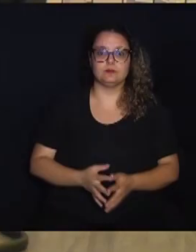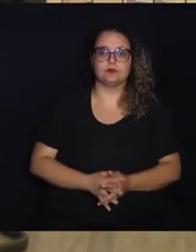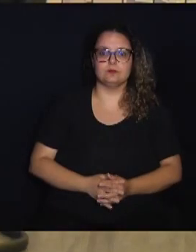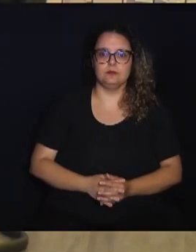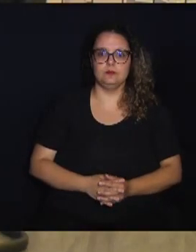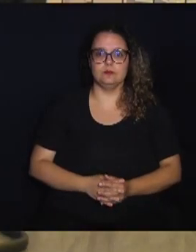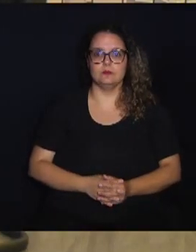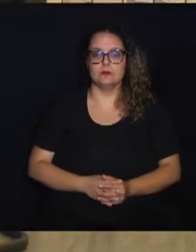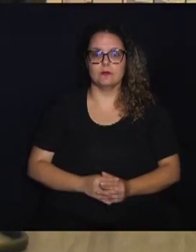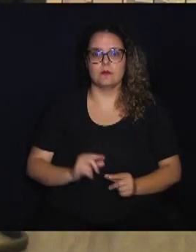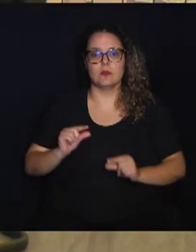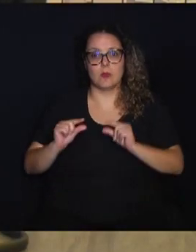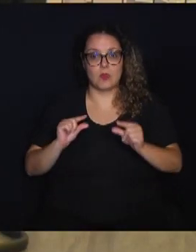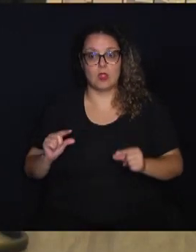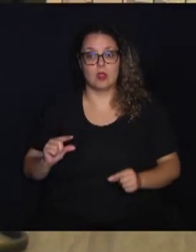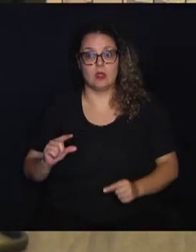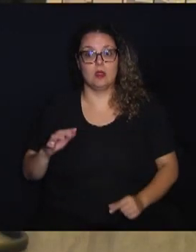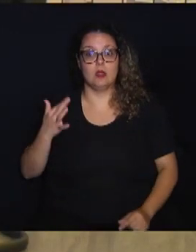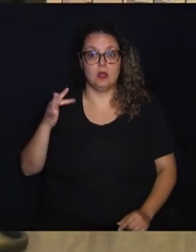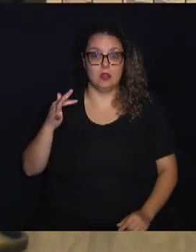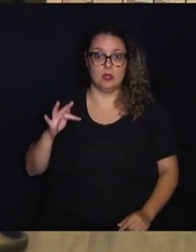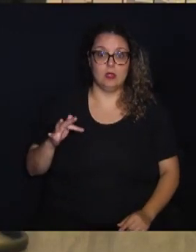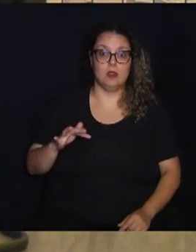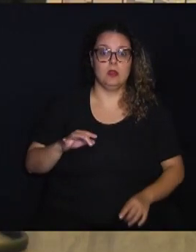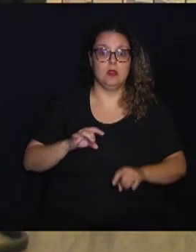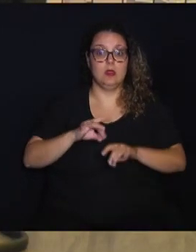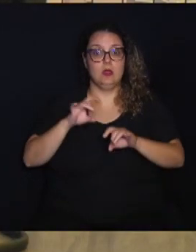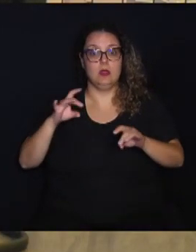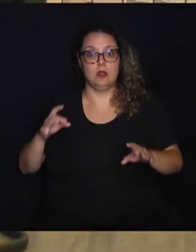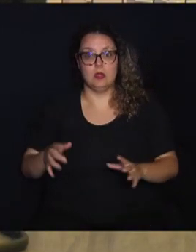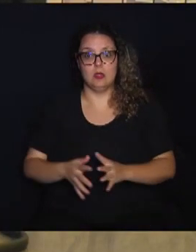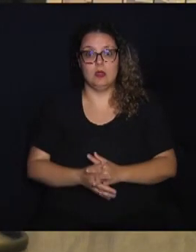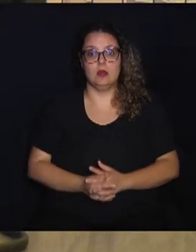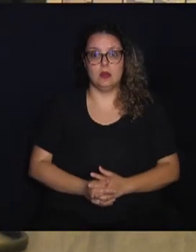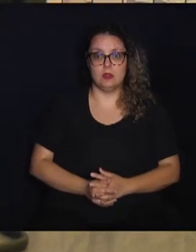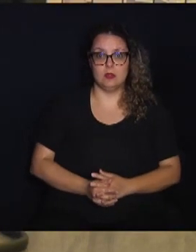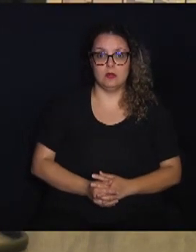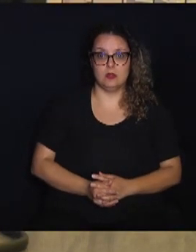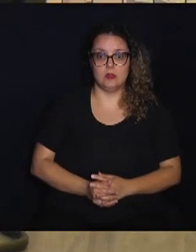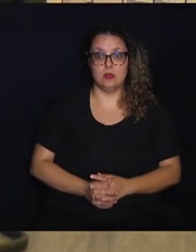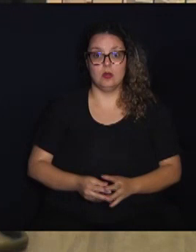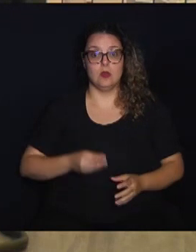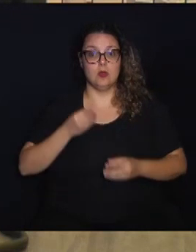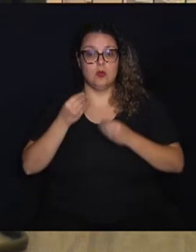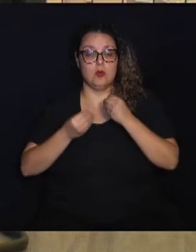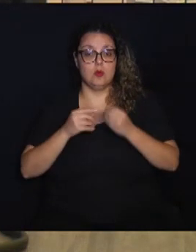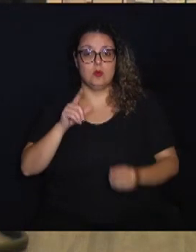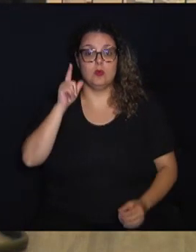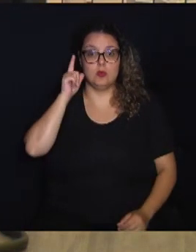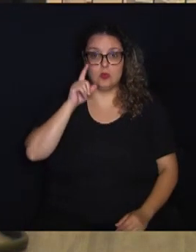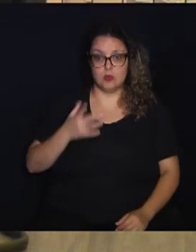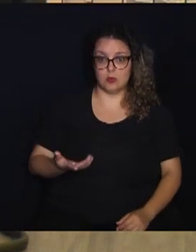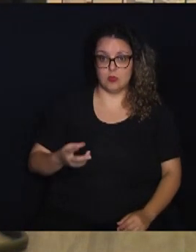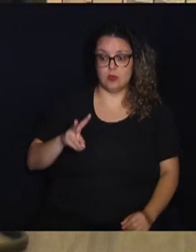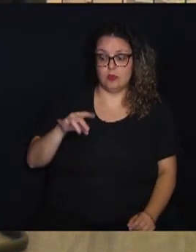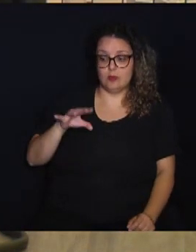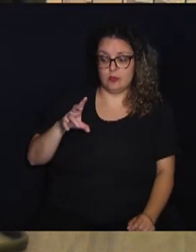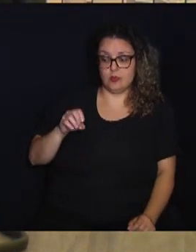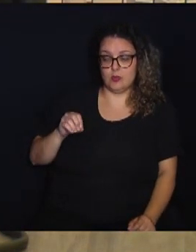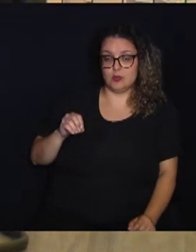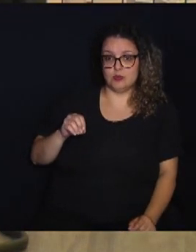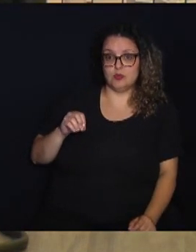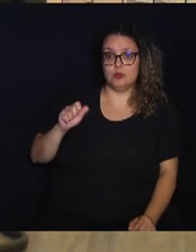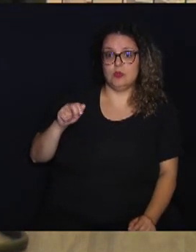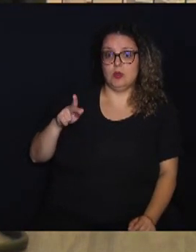pequenas lesões com essa questão da aula online. Como que a gente consegue, mesmo nos videoaulas,